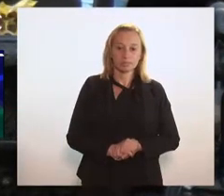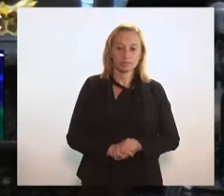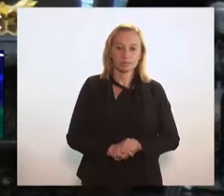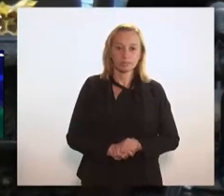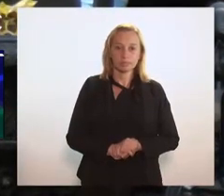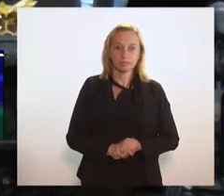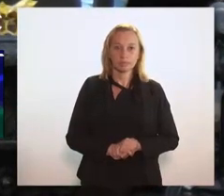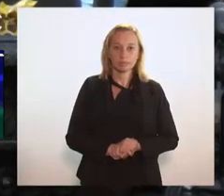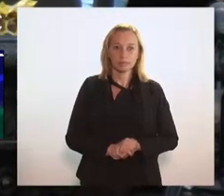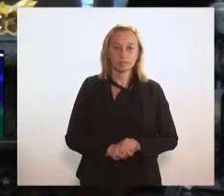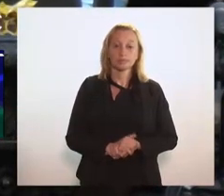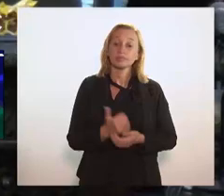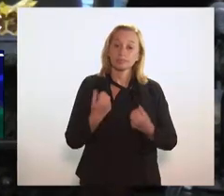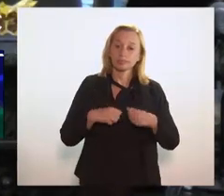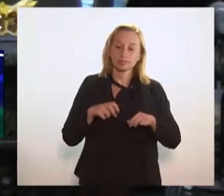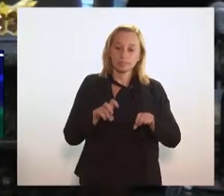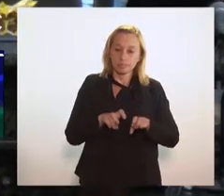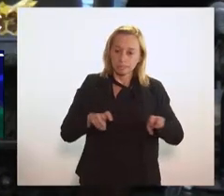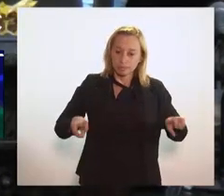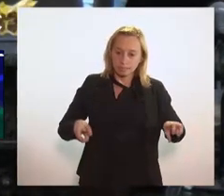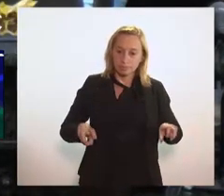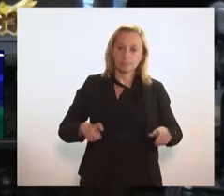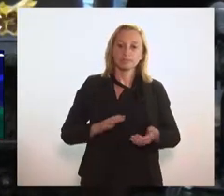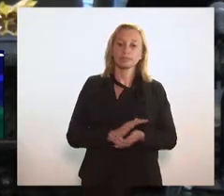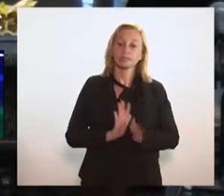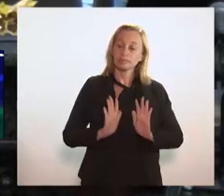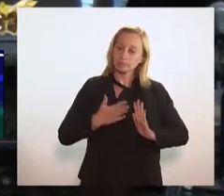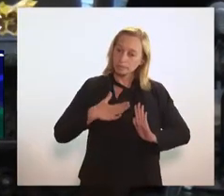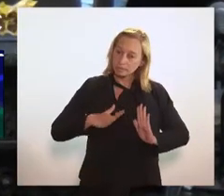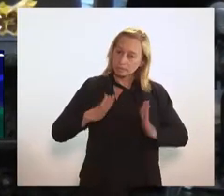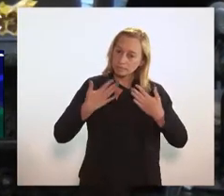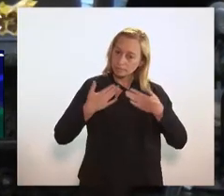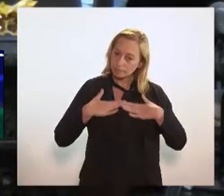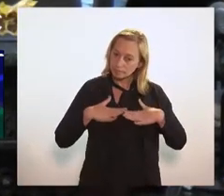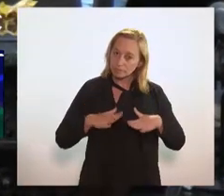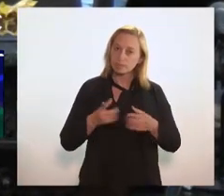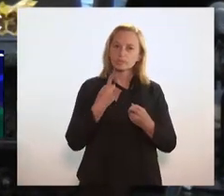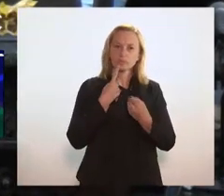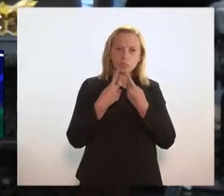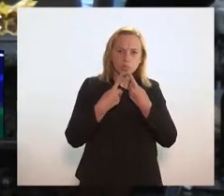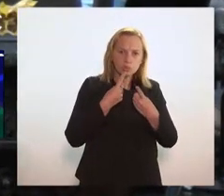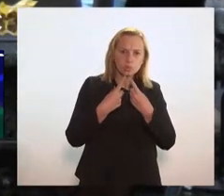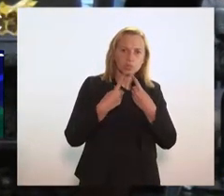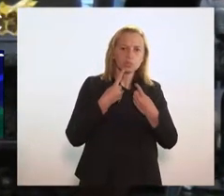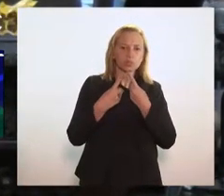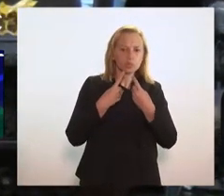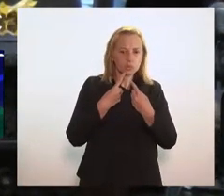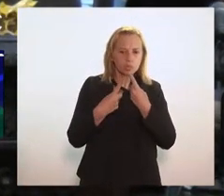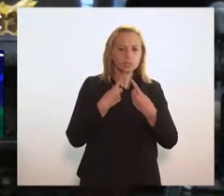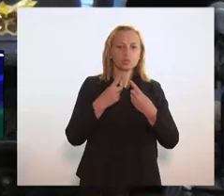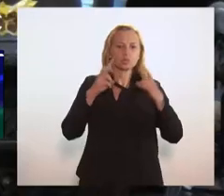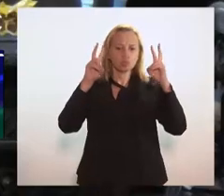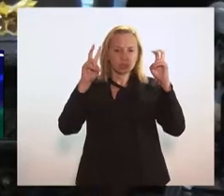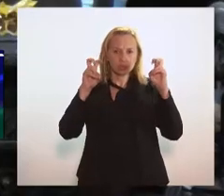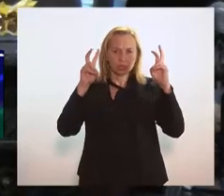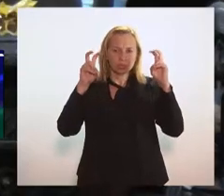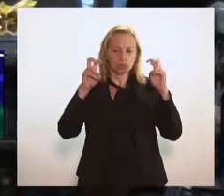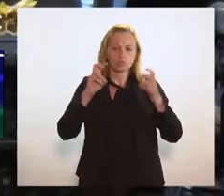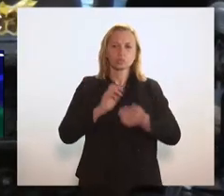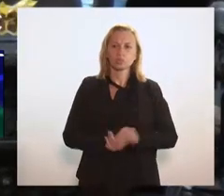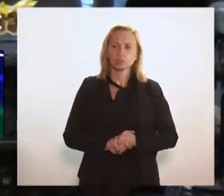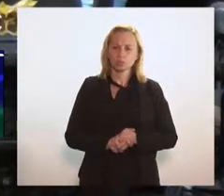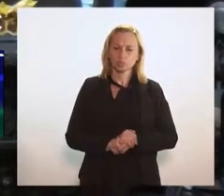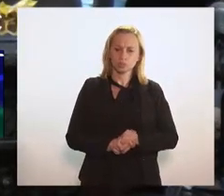Ocorre que a gente tem que sentar com calma e discutir essa tal de substituição tributária, porque isso está